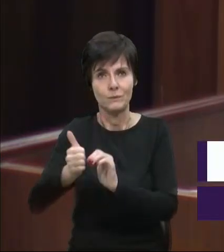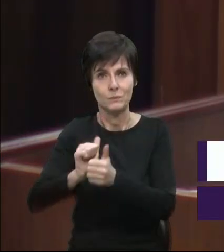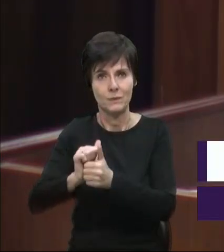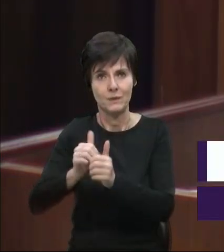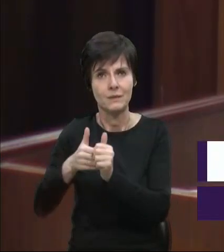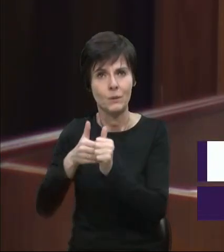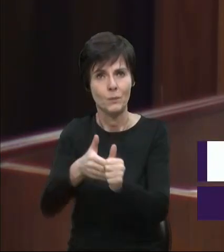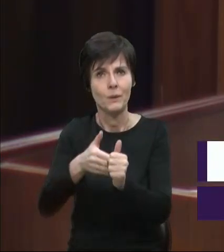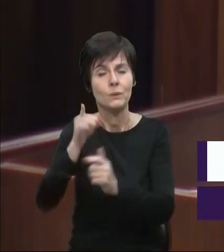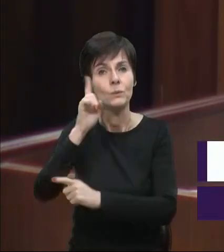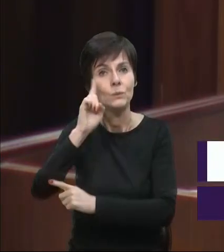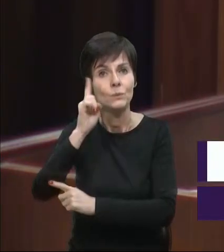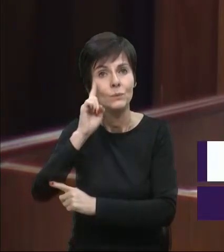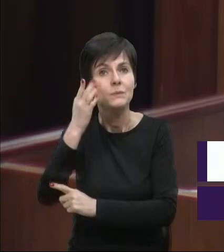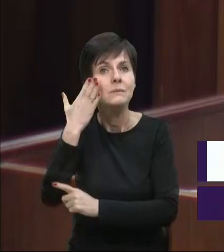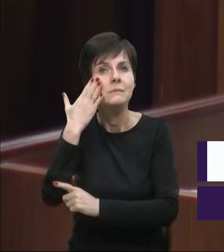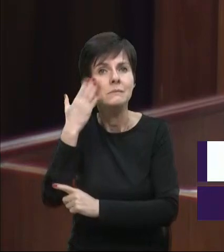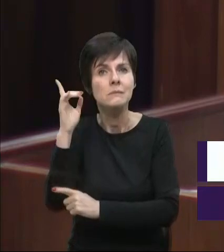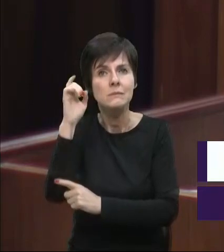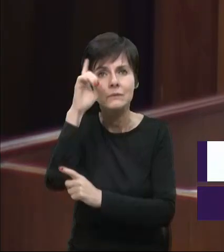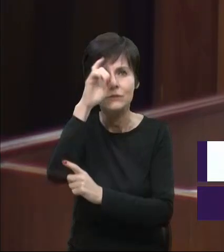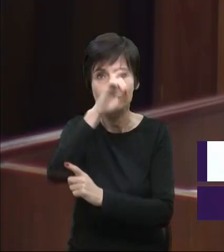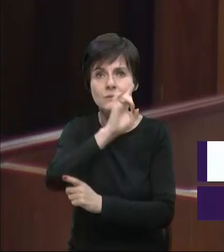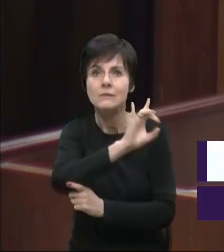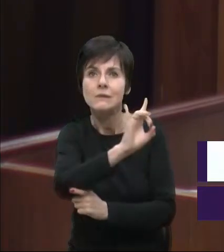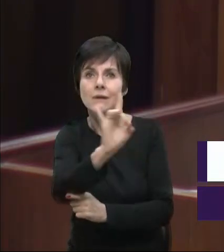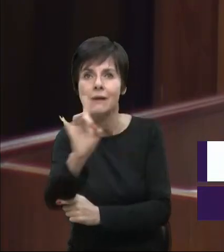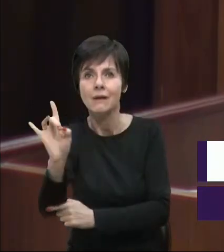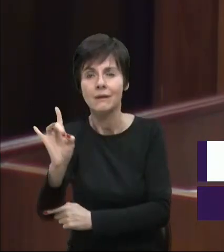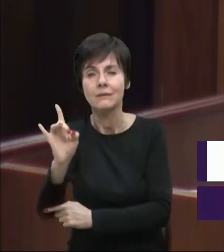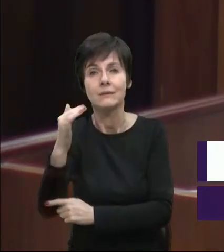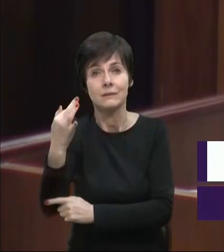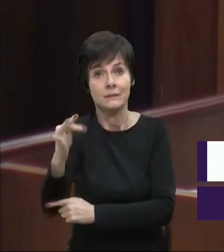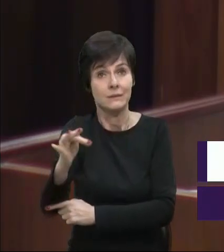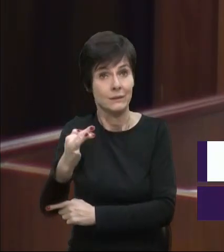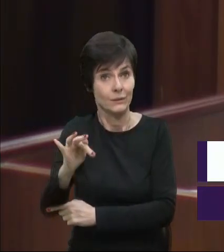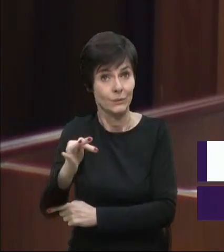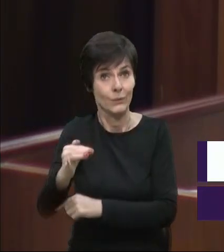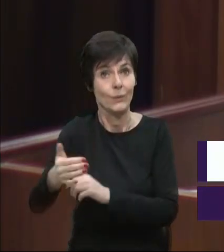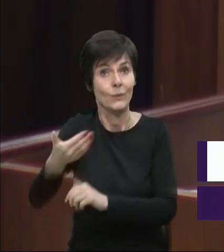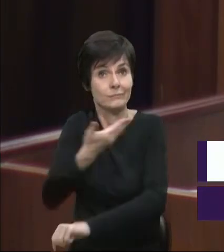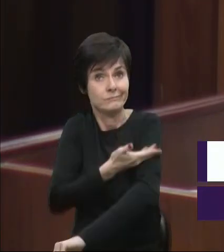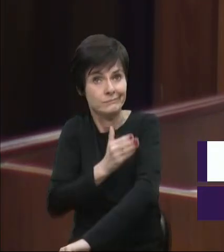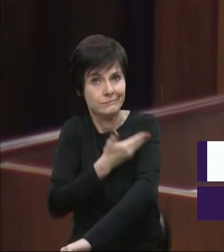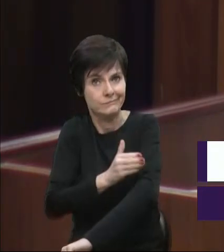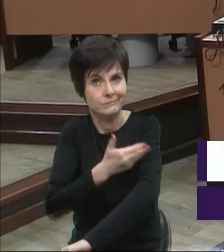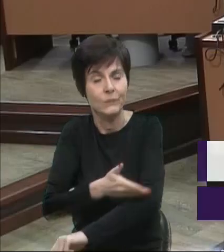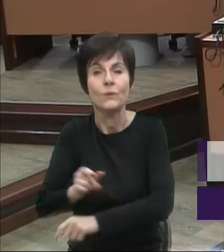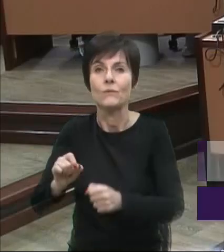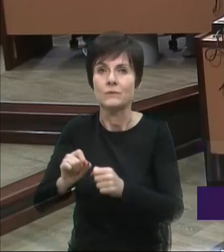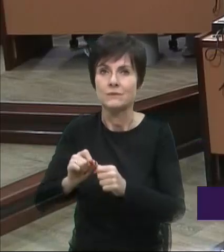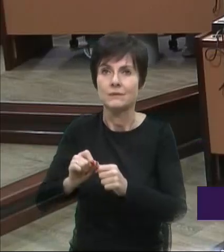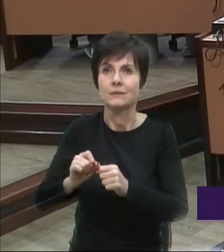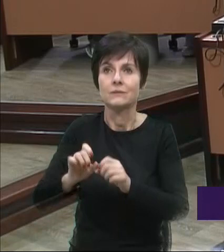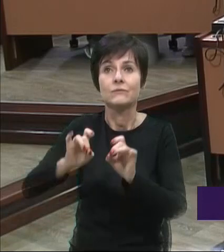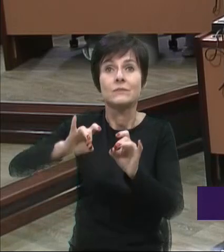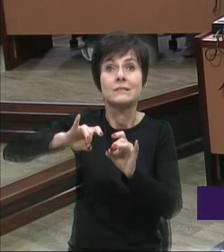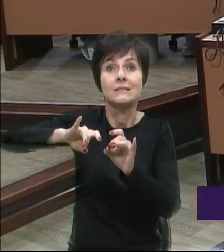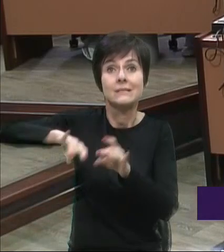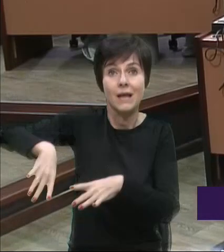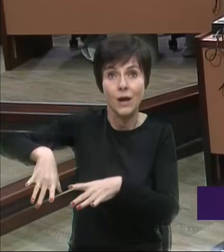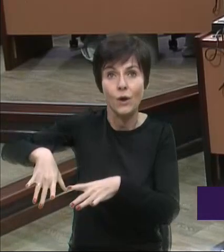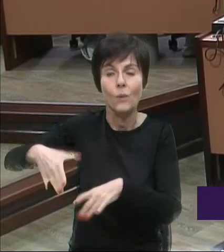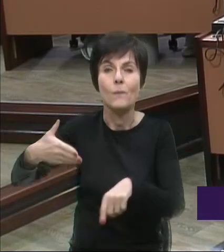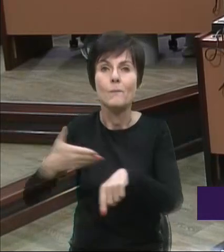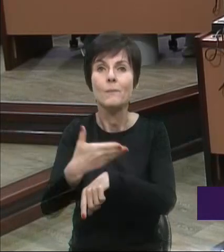vocês diariamente e sei da dificuldade de cada uma, da dor, às vezes, em treinamento, o que vocês abrem mão para estarem dentro